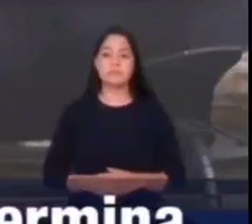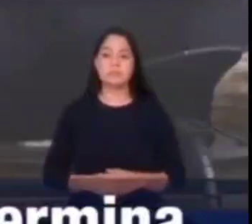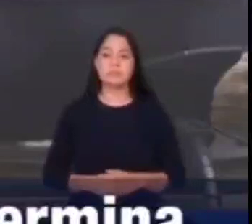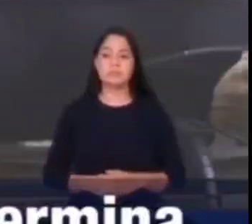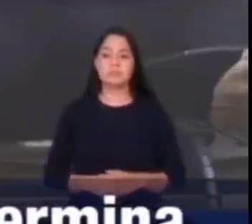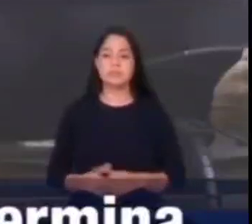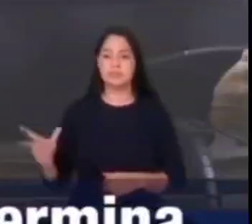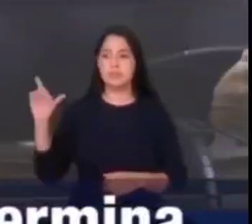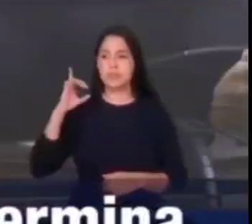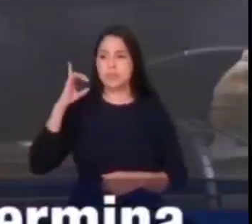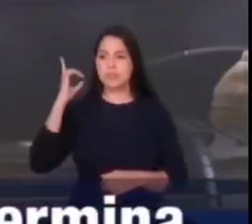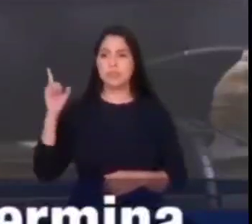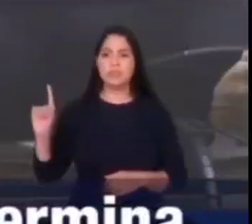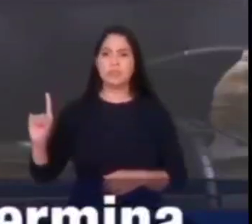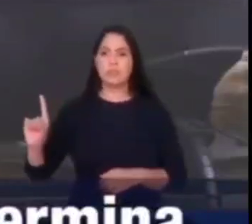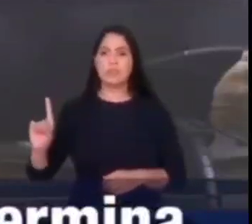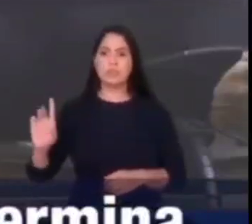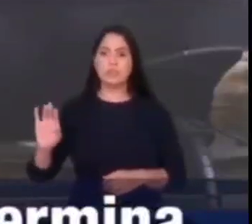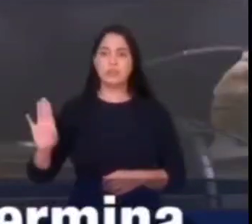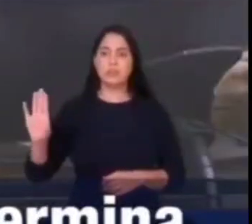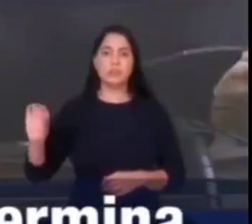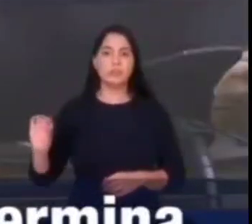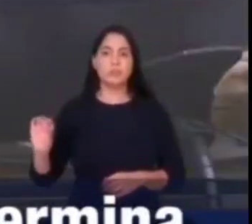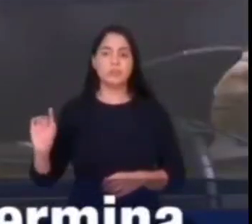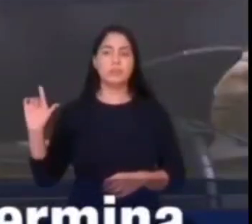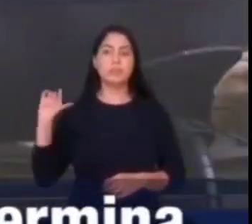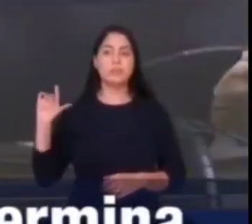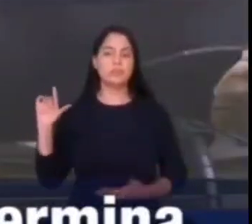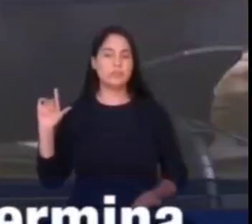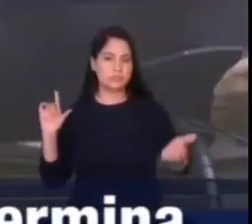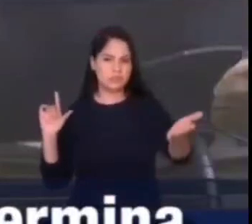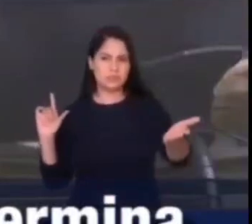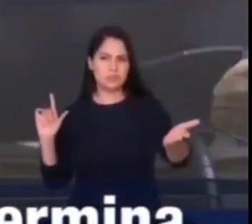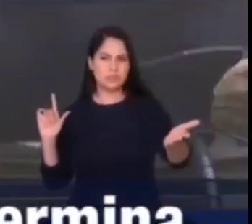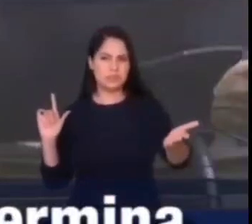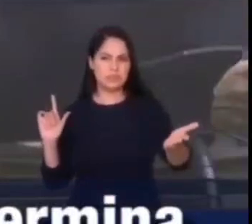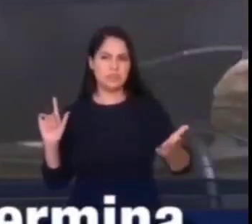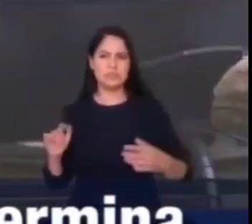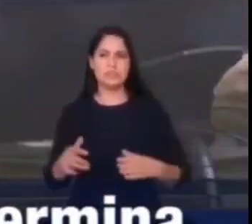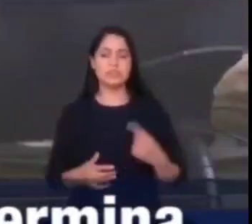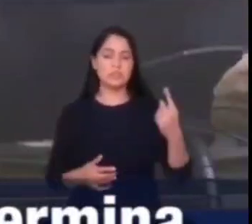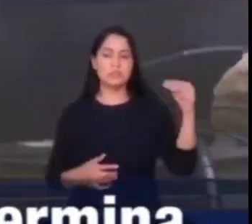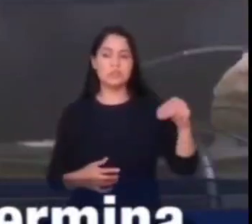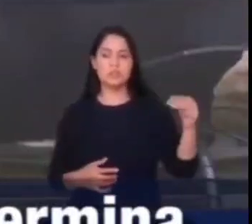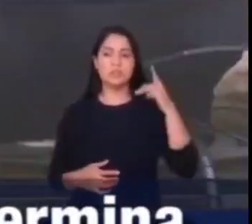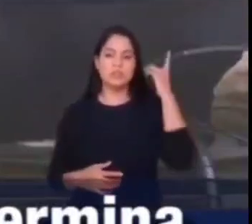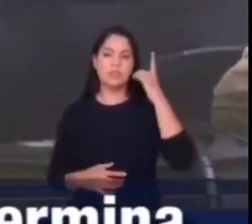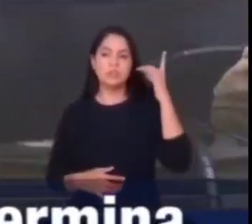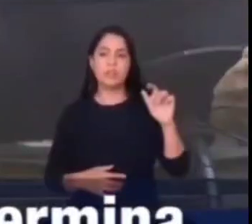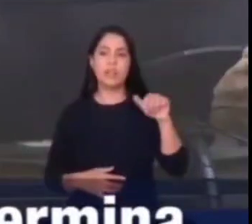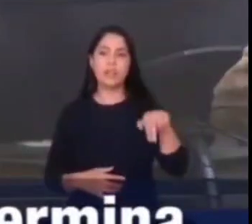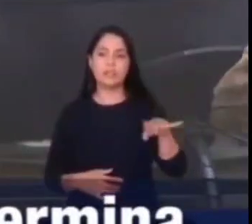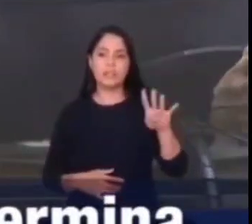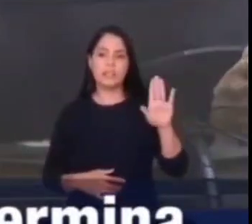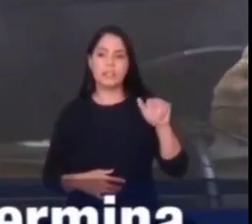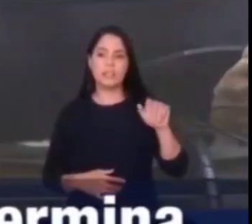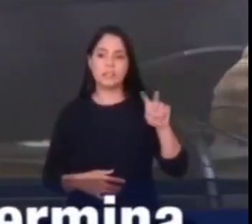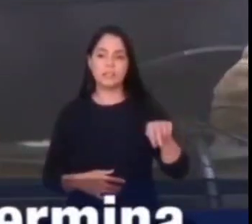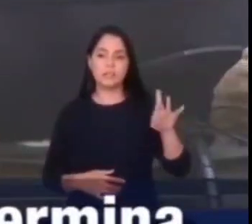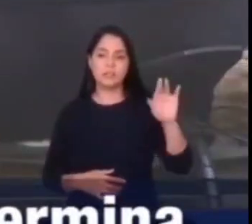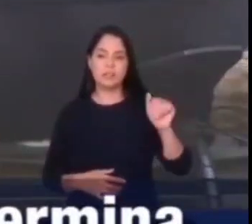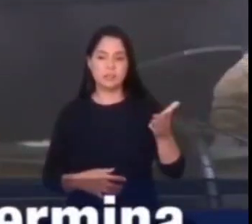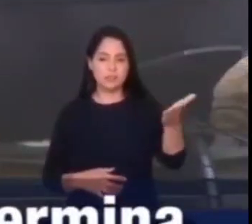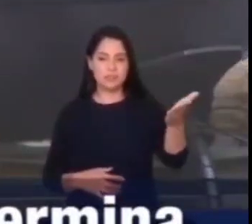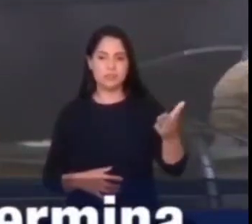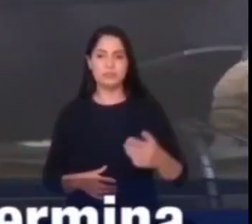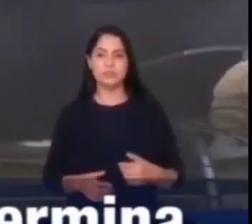Nesse momento, antes do deputado Bruno Farias estar na tribuna, eu vou passar a palavra por um minuto à deputada Adriana Ventura. Deputada